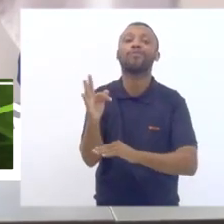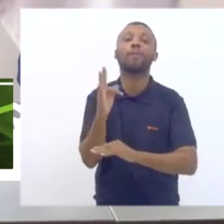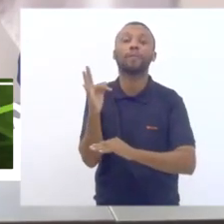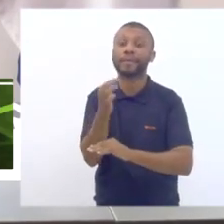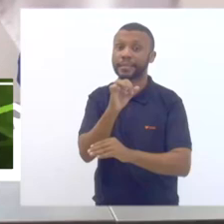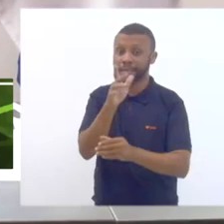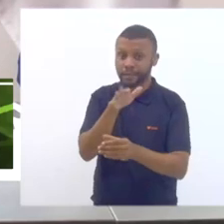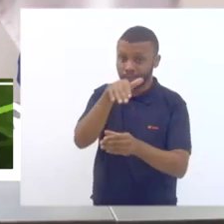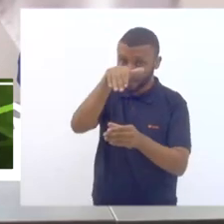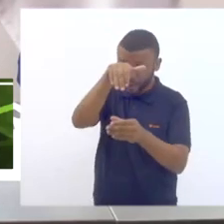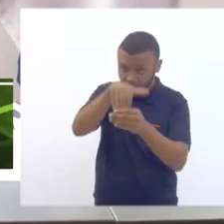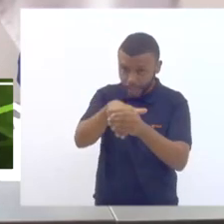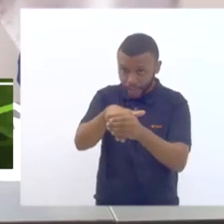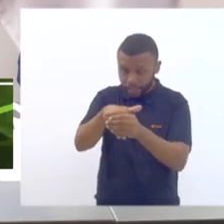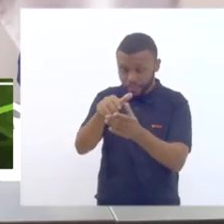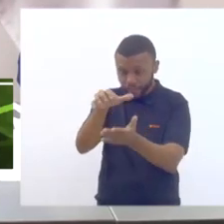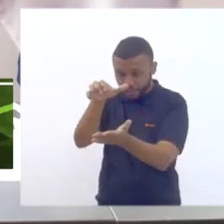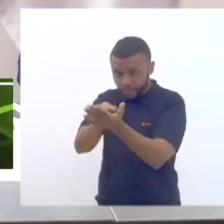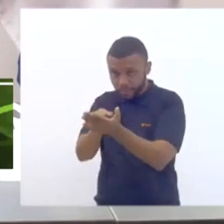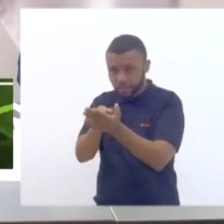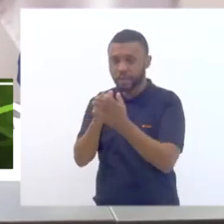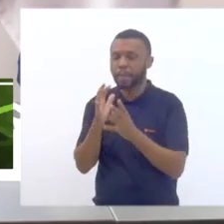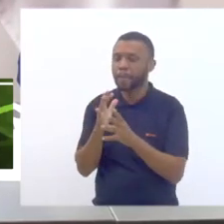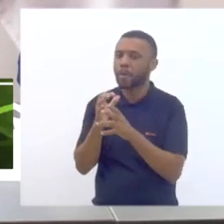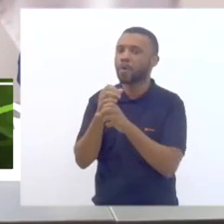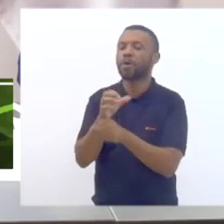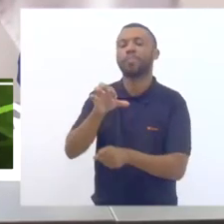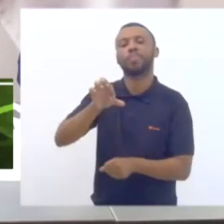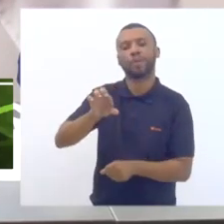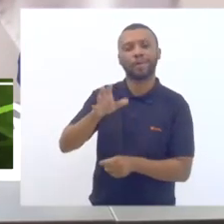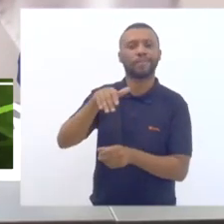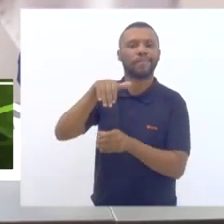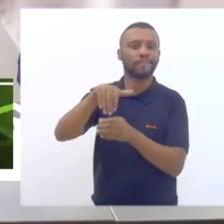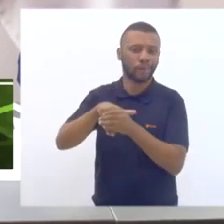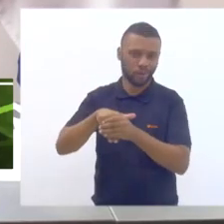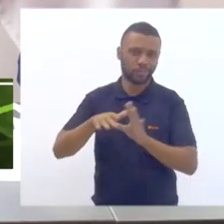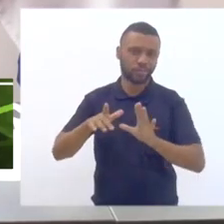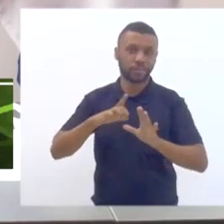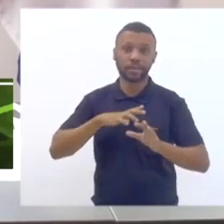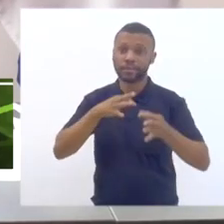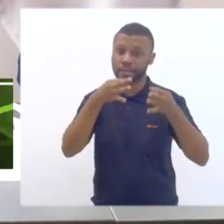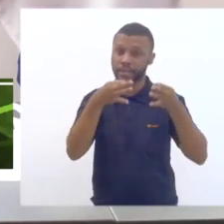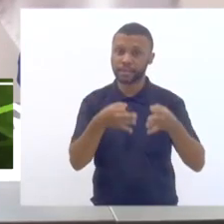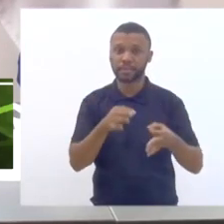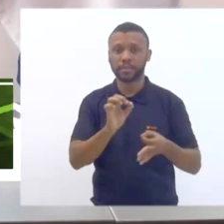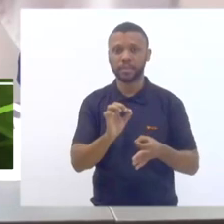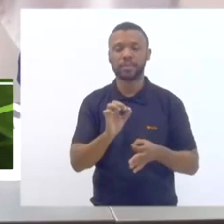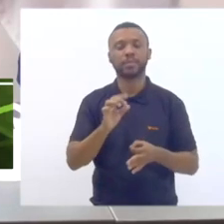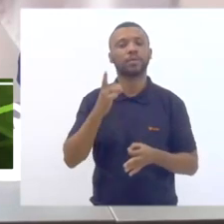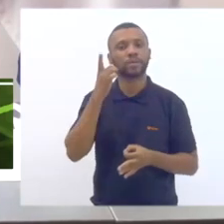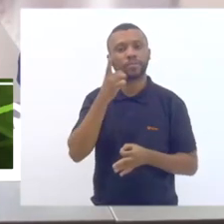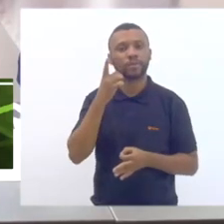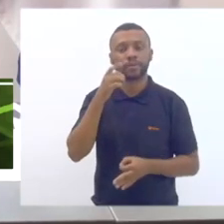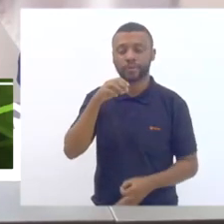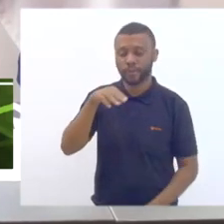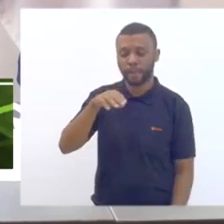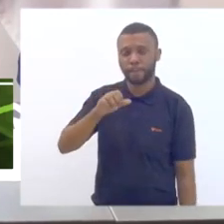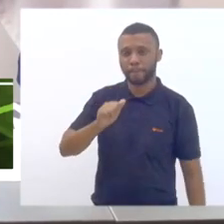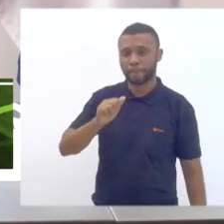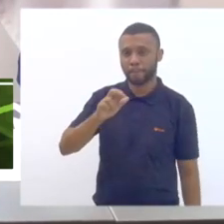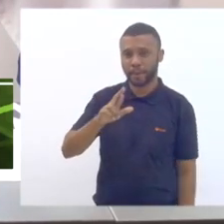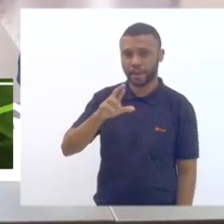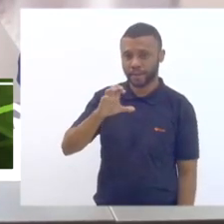votando estivessem, seria por 9 votos. Tenho certeza também que o deputado Marcelo